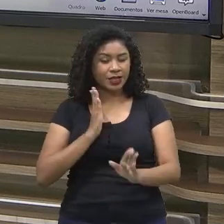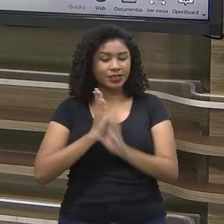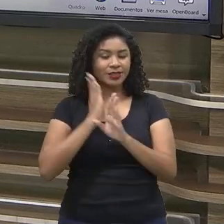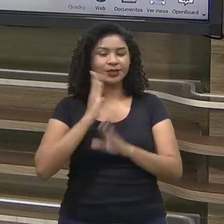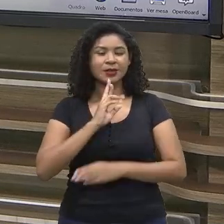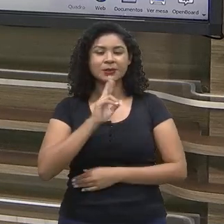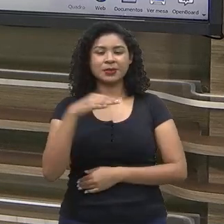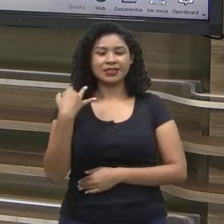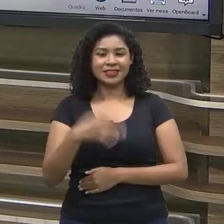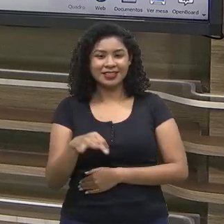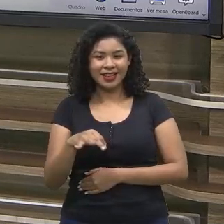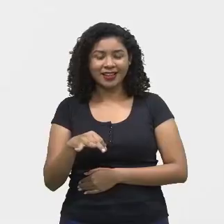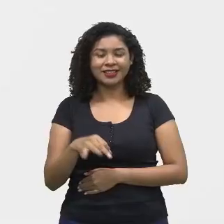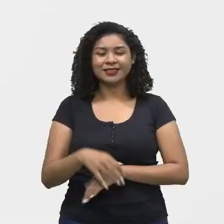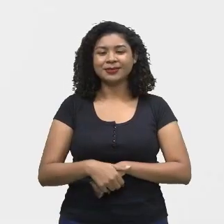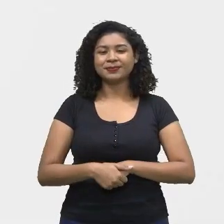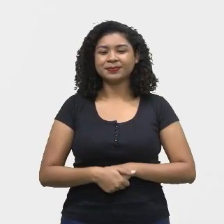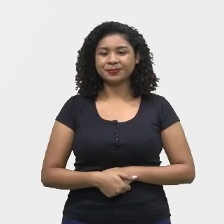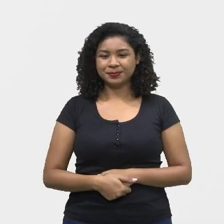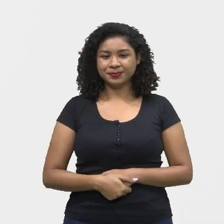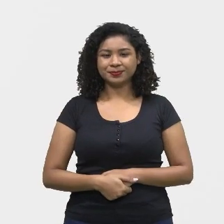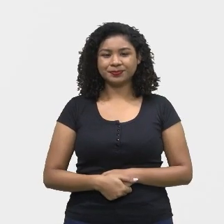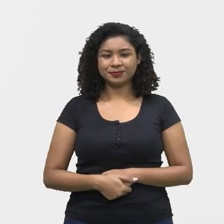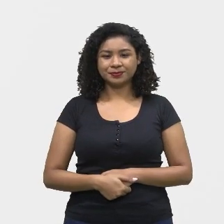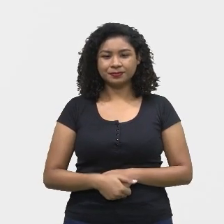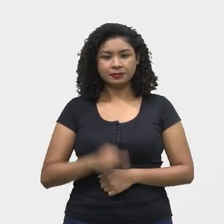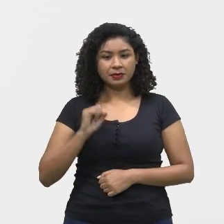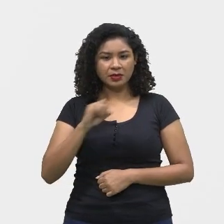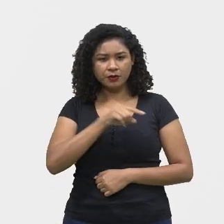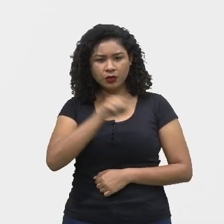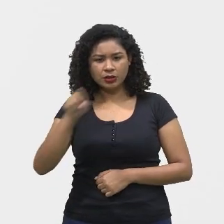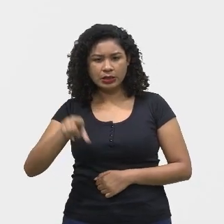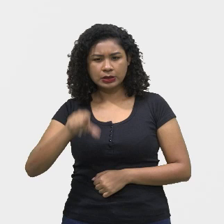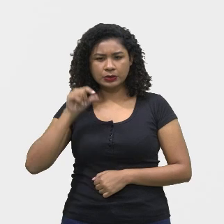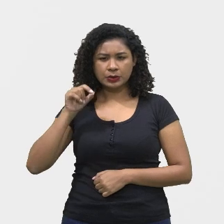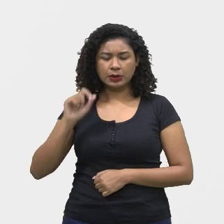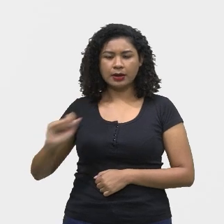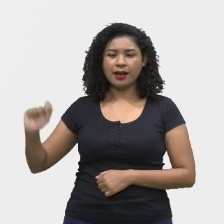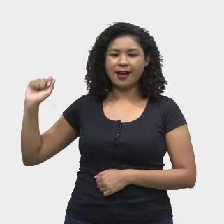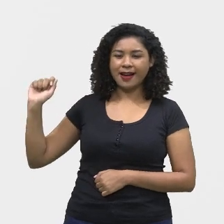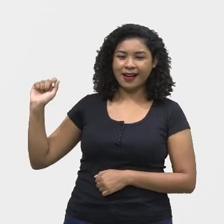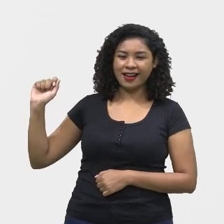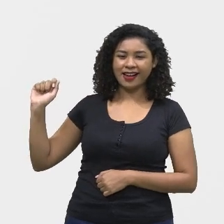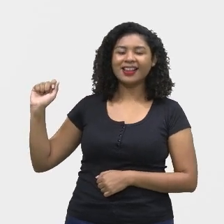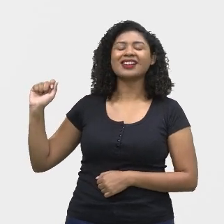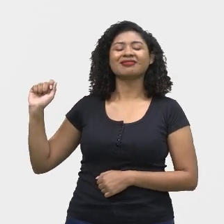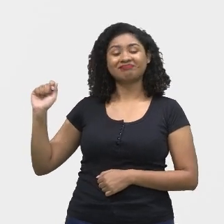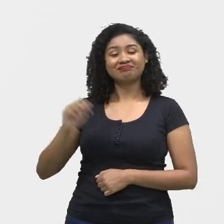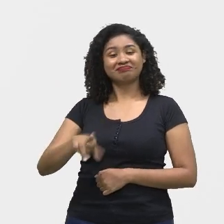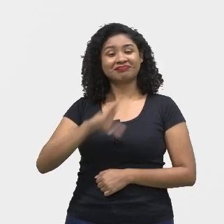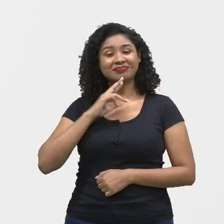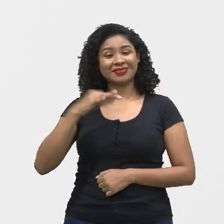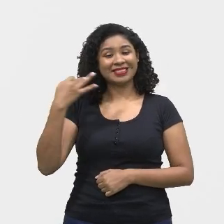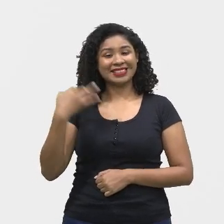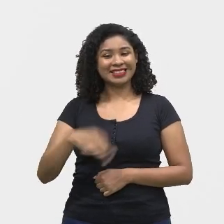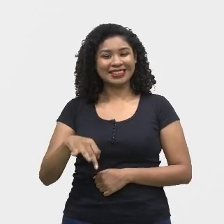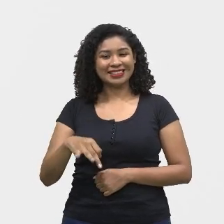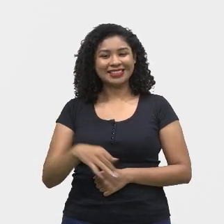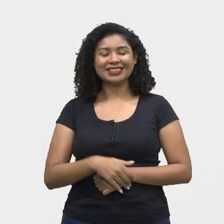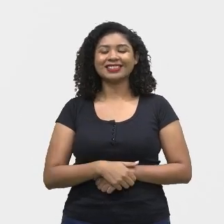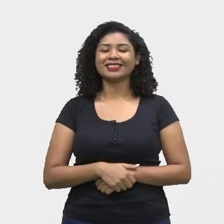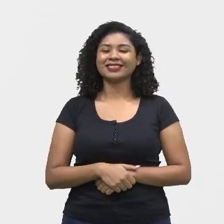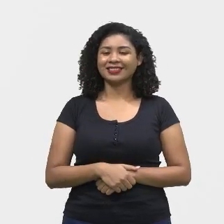se vocês acertaram ou não. Então, quem escolheu a letra A, acertou, né?